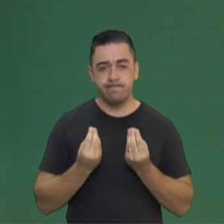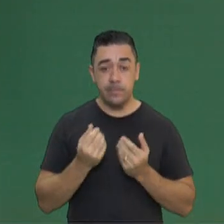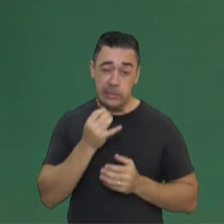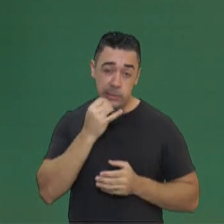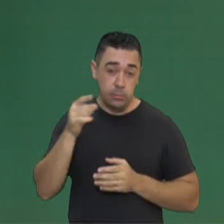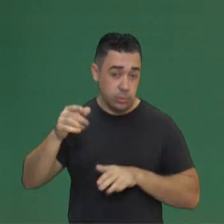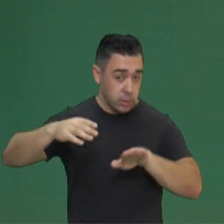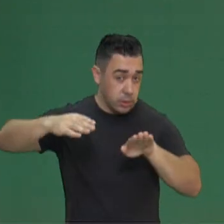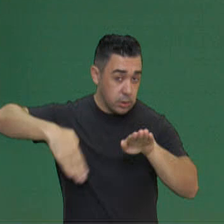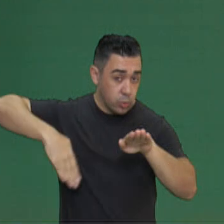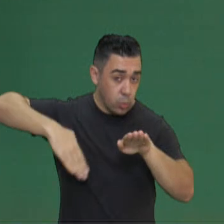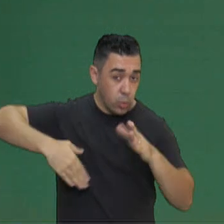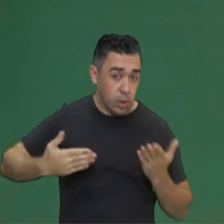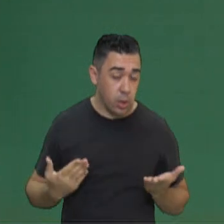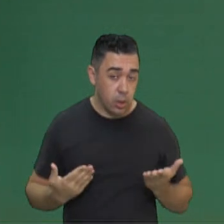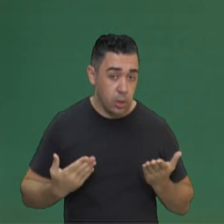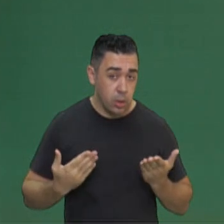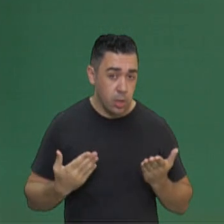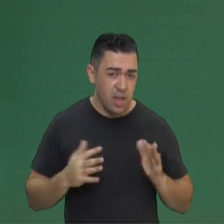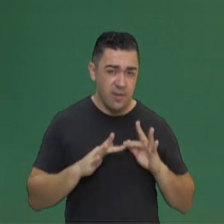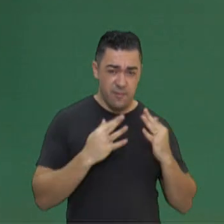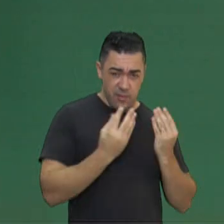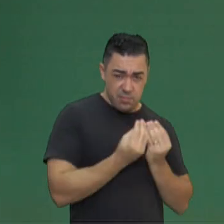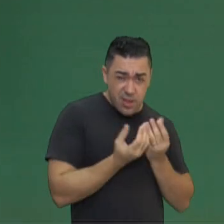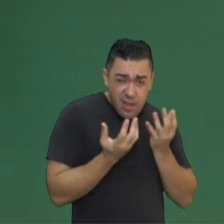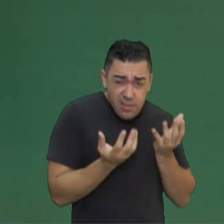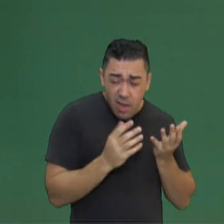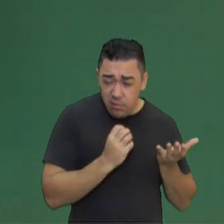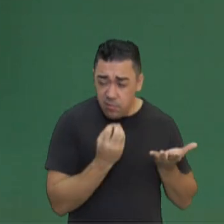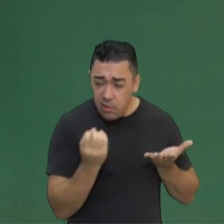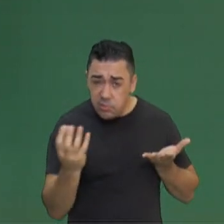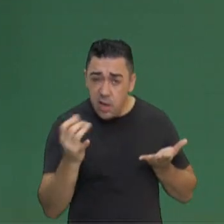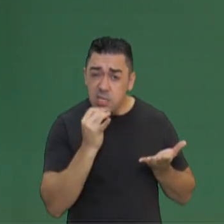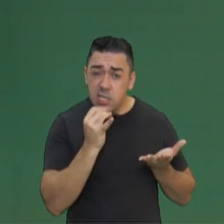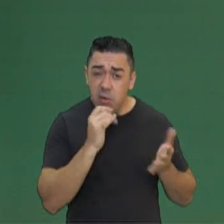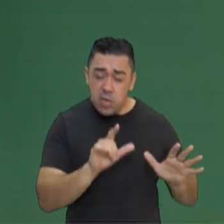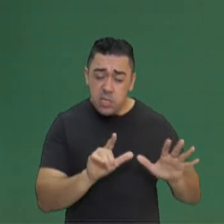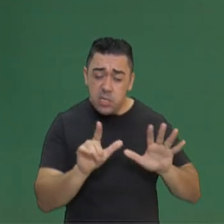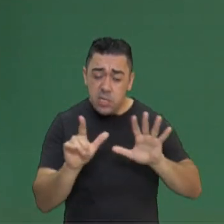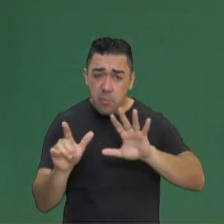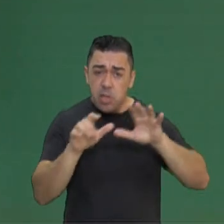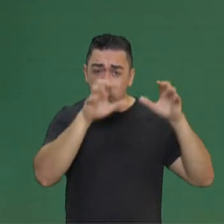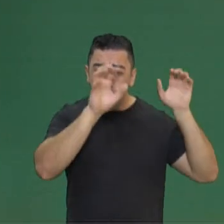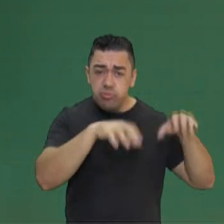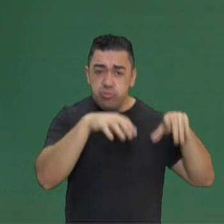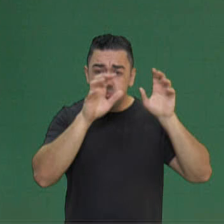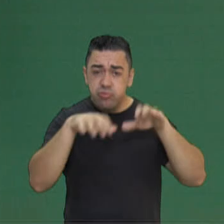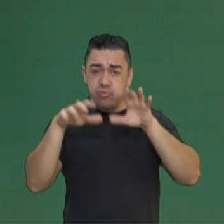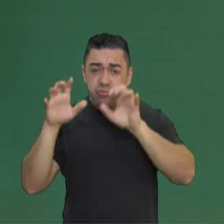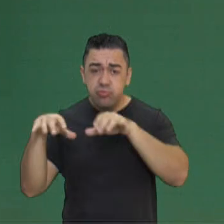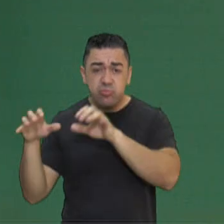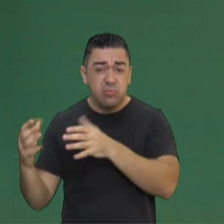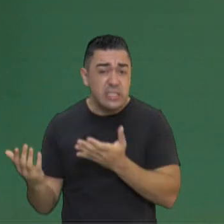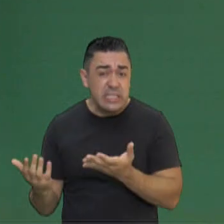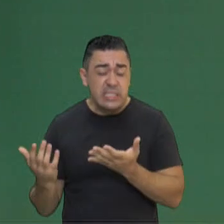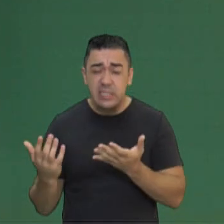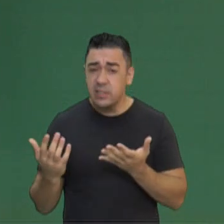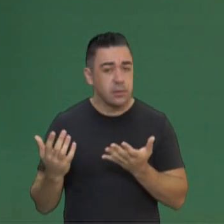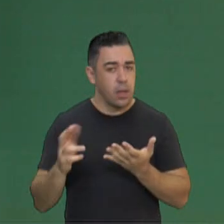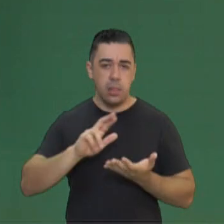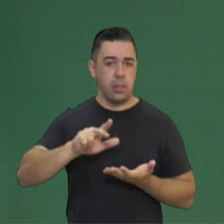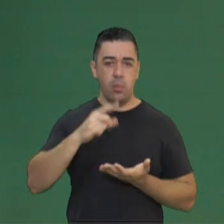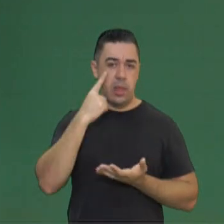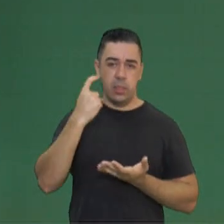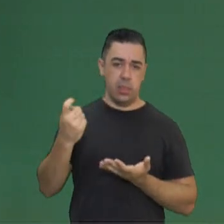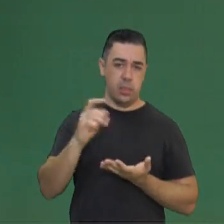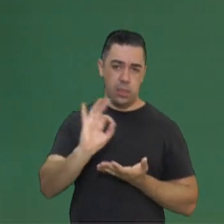litorânea, por exemplo. Essa família vai querer ir para uma semana chuvosa que não vai parar de chover? Não seria